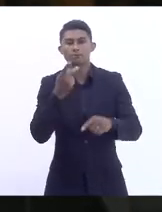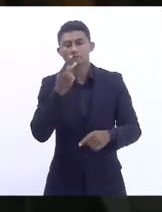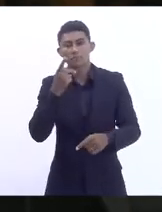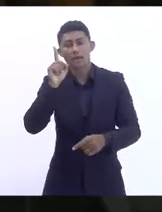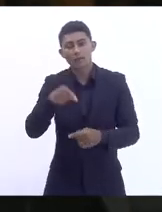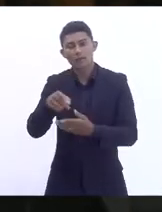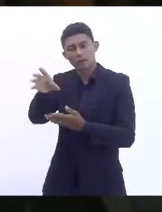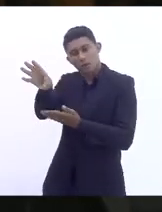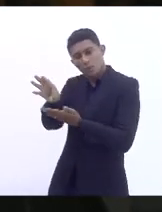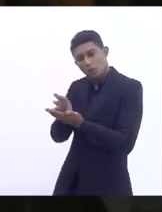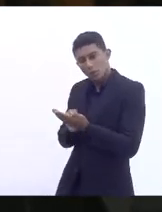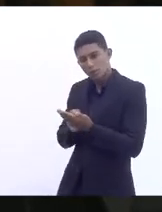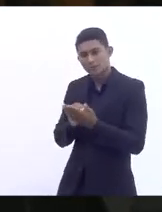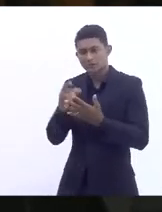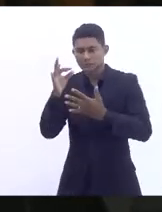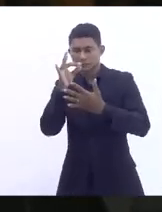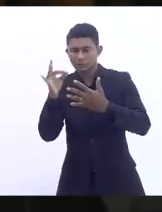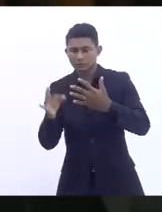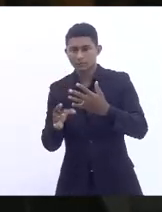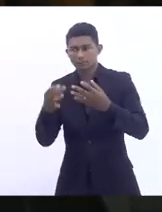fiel.